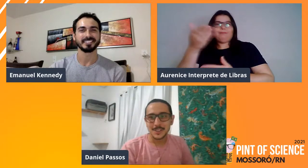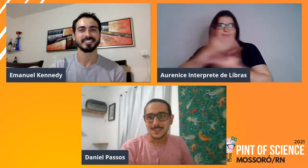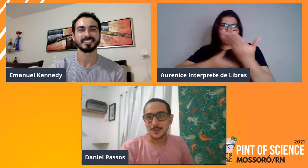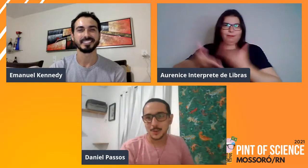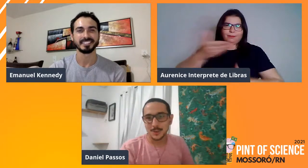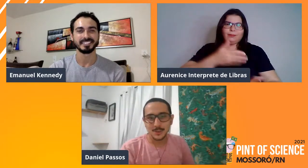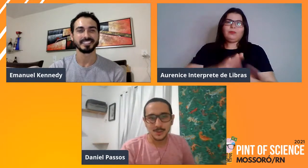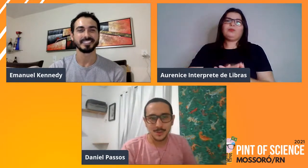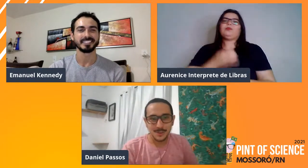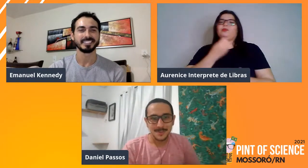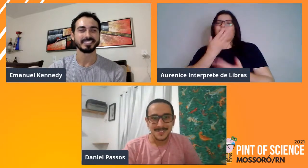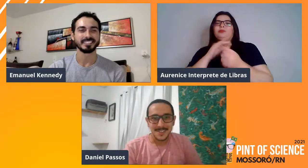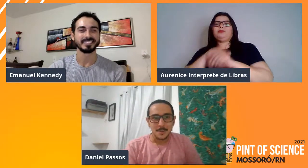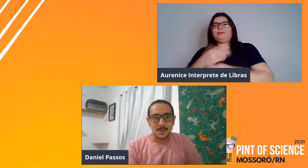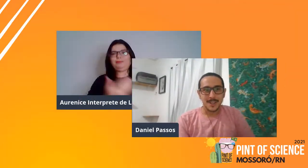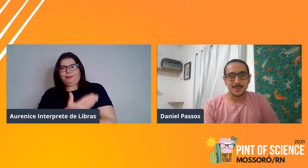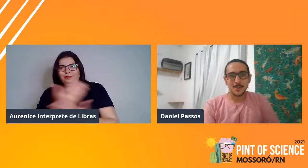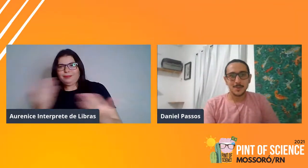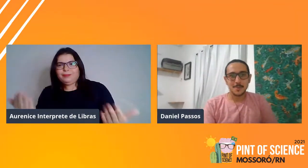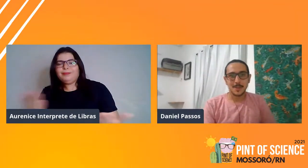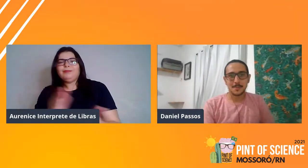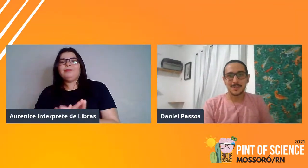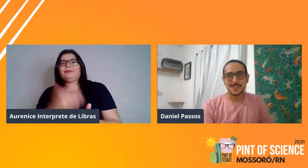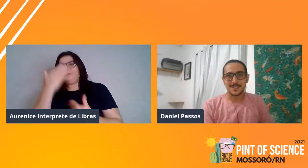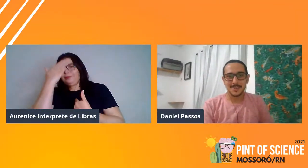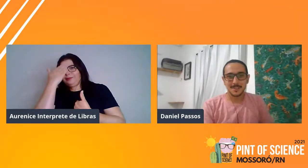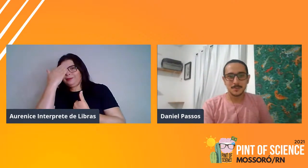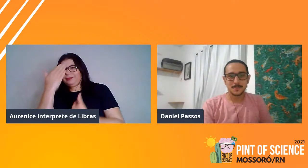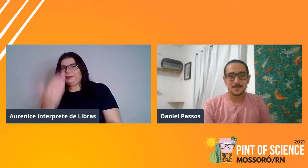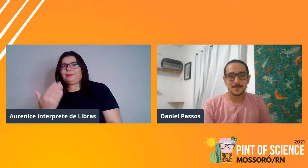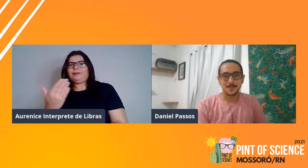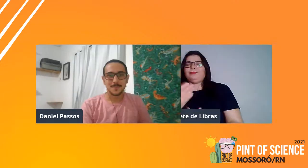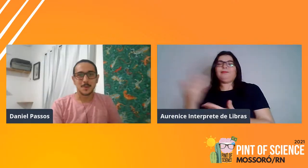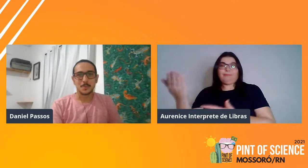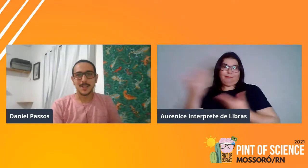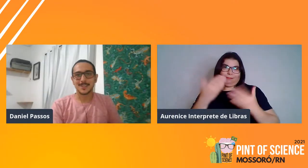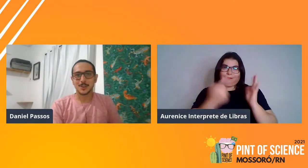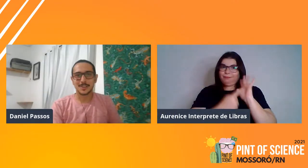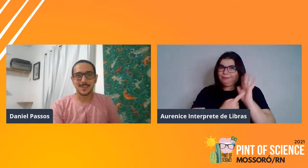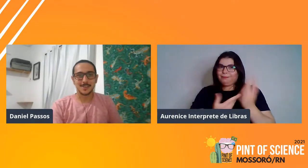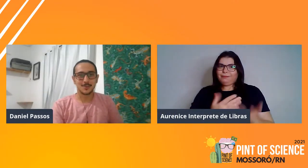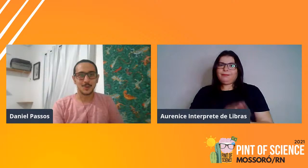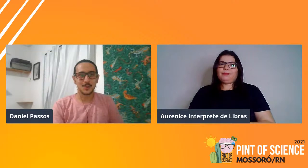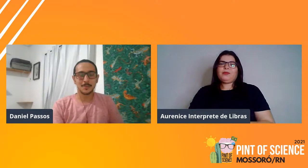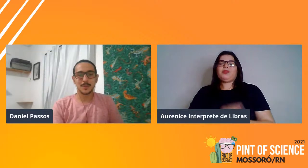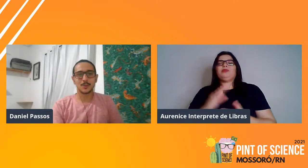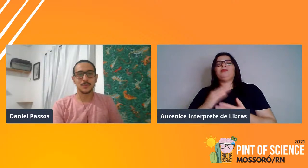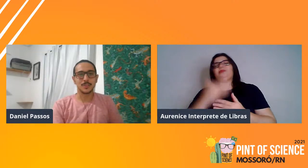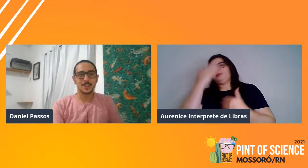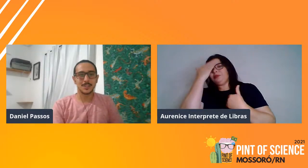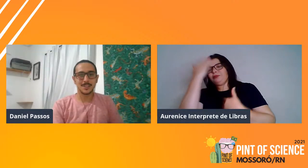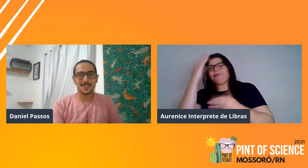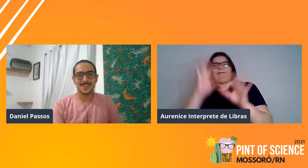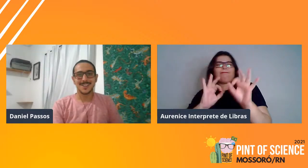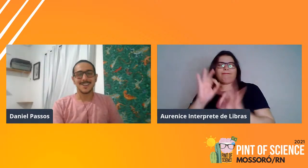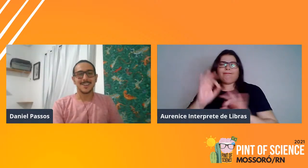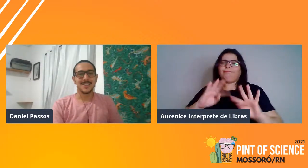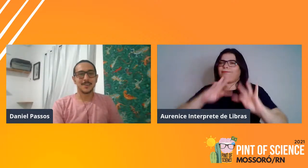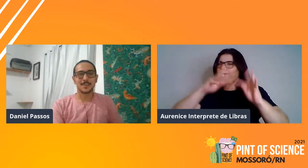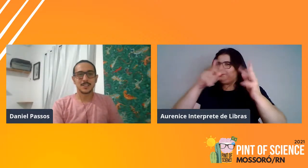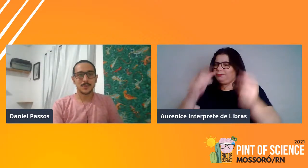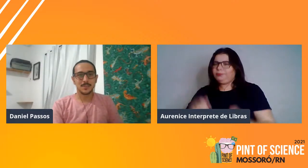Boa noite a todos. Obrigado, Emanuel, pela apresentação. Obrigado à organização toda pelo convite.